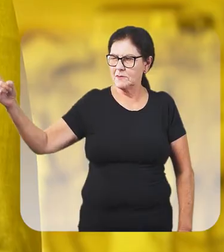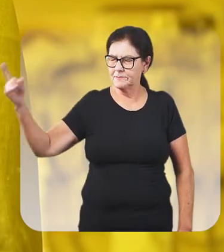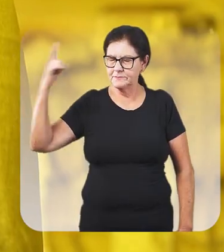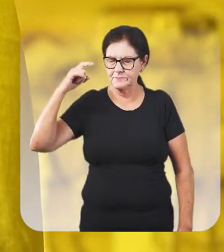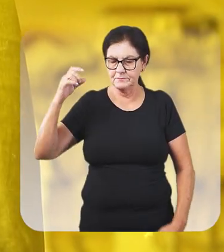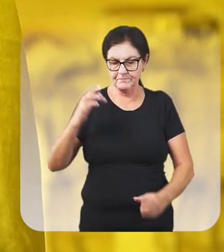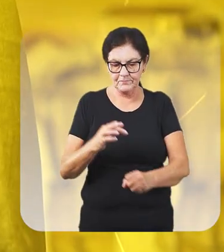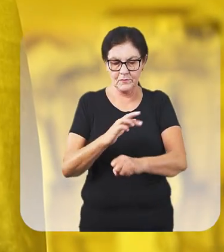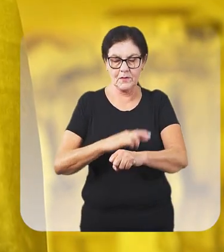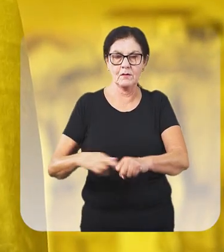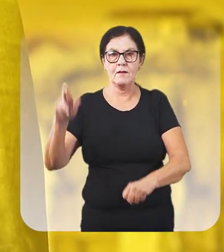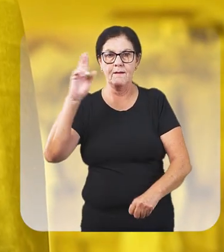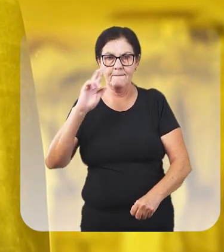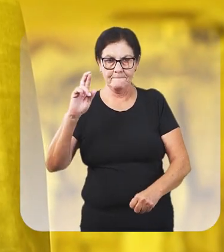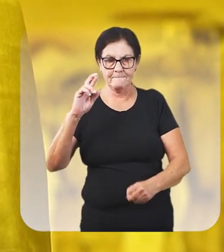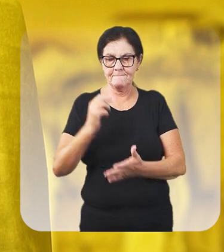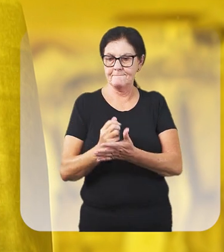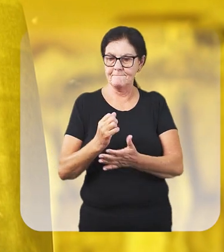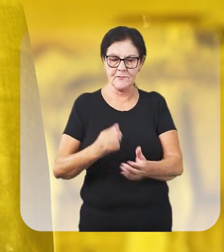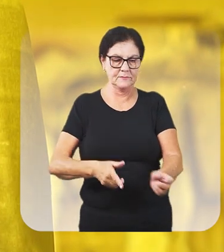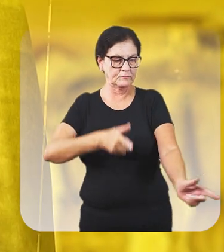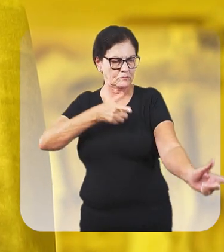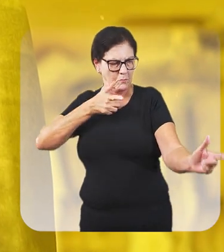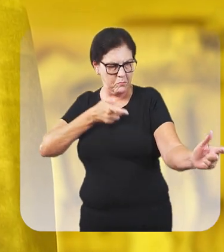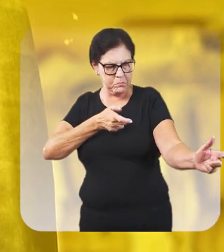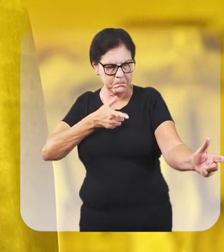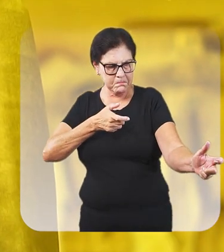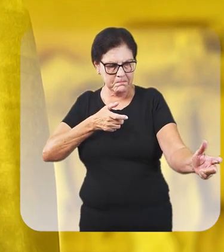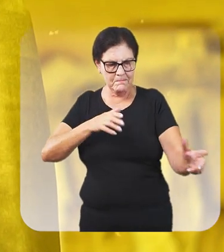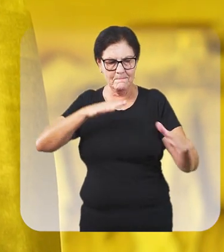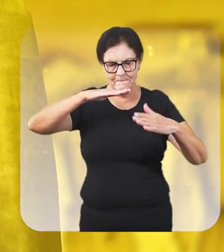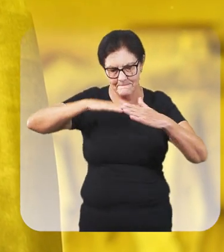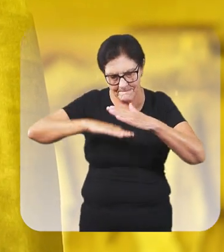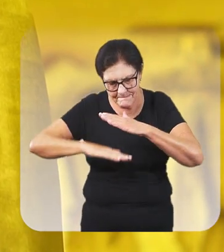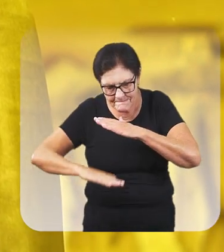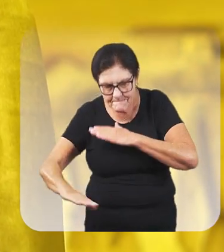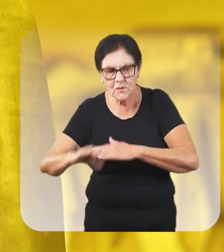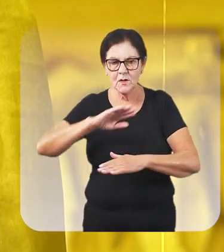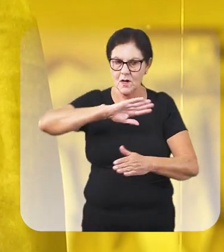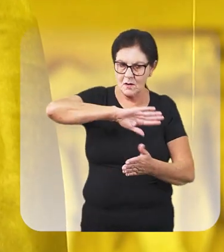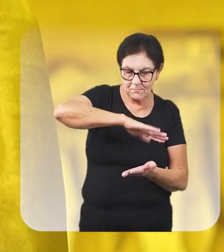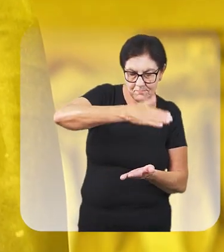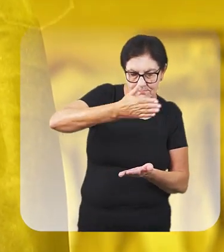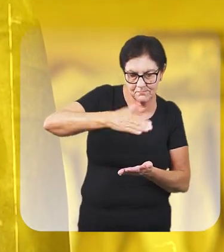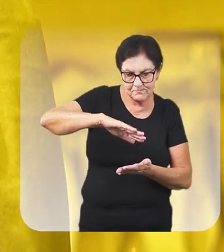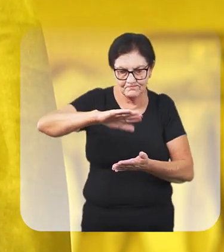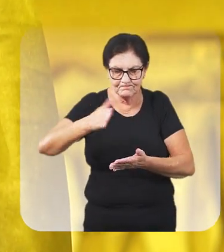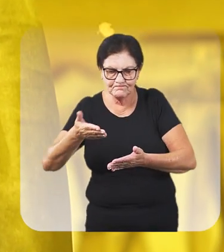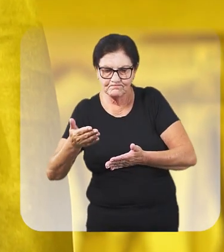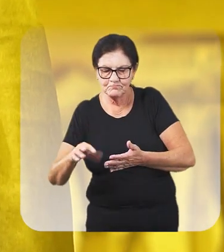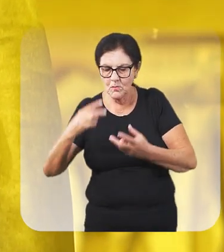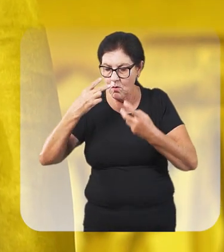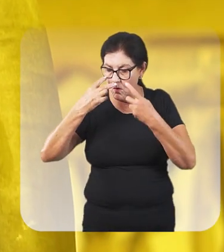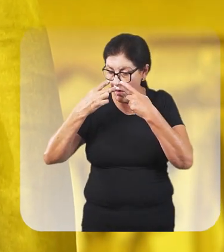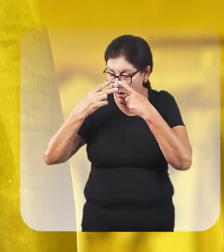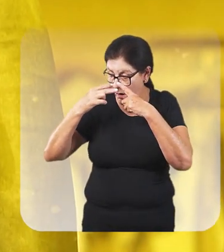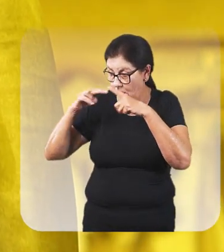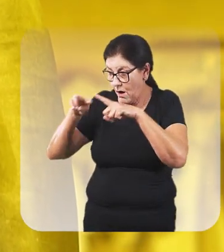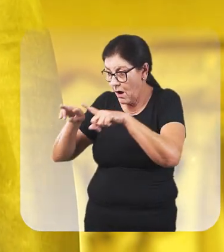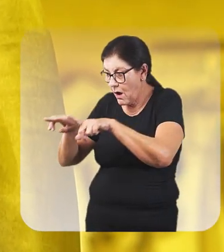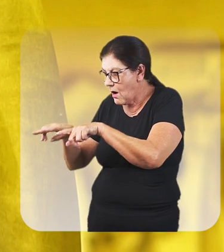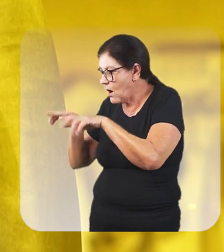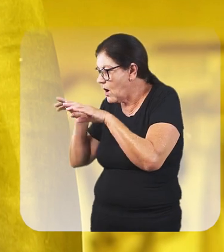republicanos. O pequeno grupo, armado apenas com fuzis e pistolas, marchou pela praia de Copacabana sob o